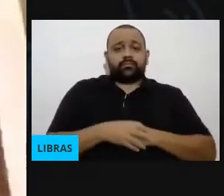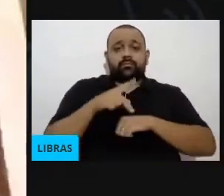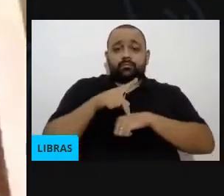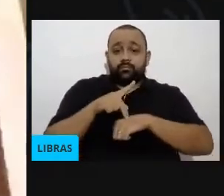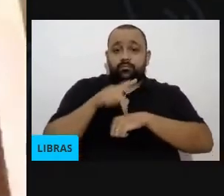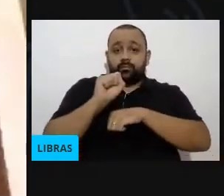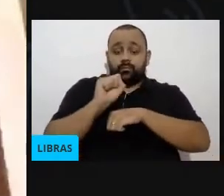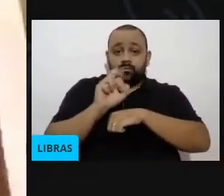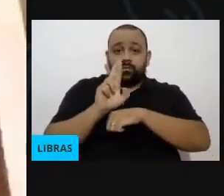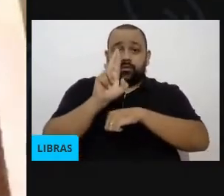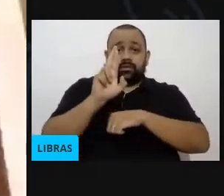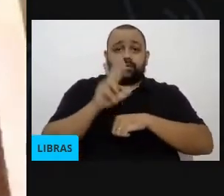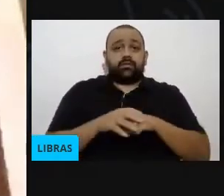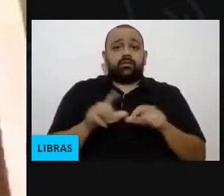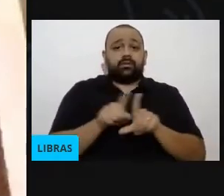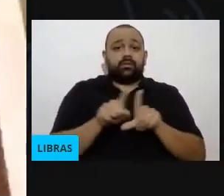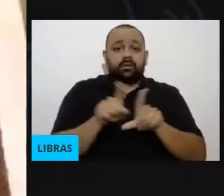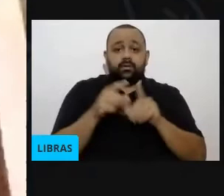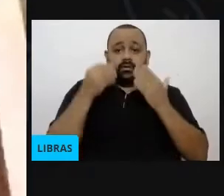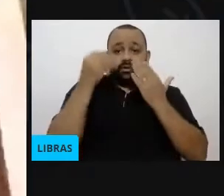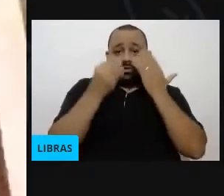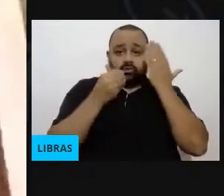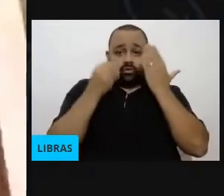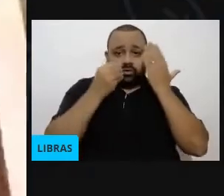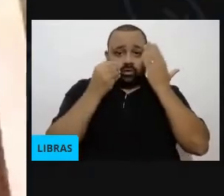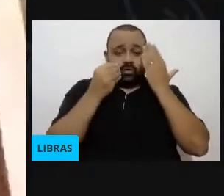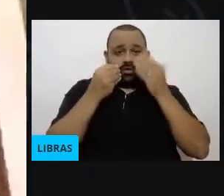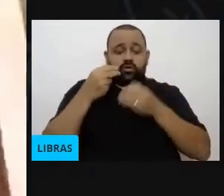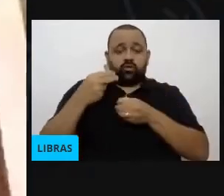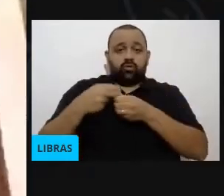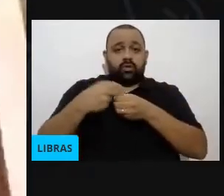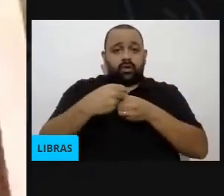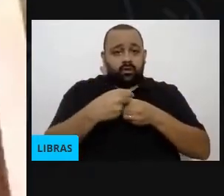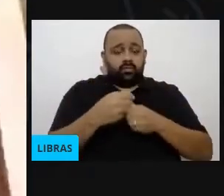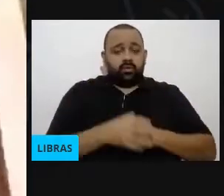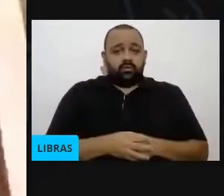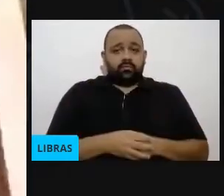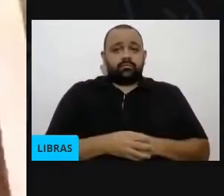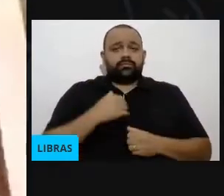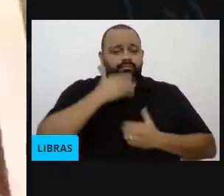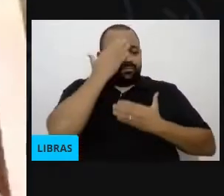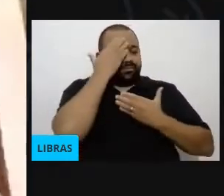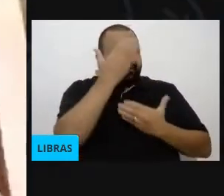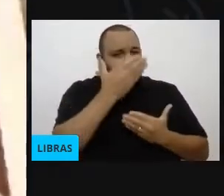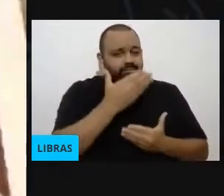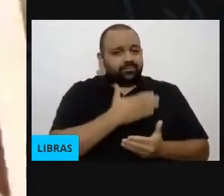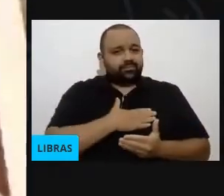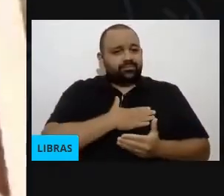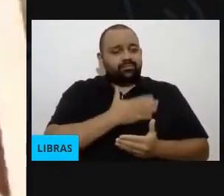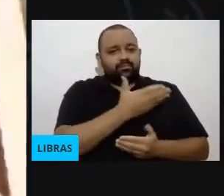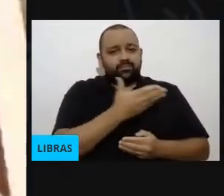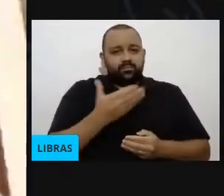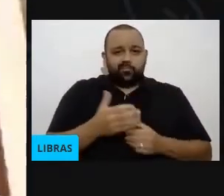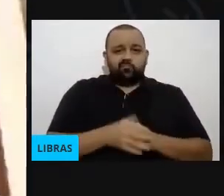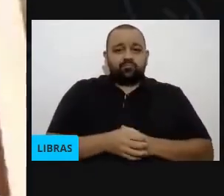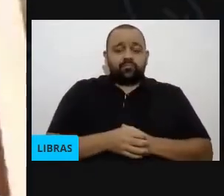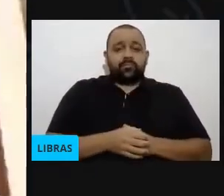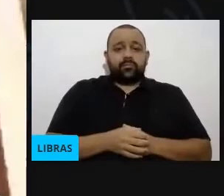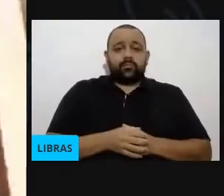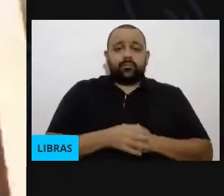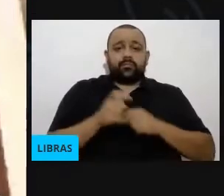Pós-doutorando em Neurologia pela Unicamp. Eu gostaria de agradecer a honra, né, do doutor